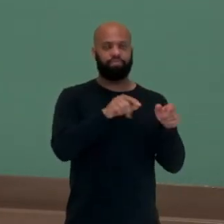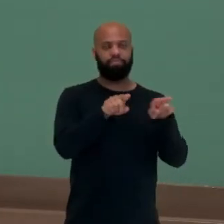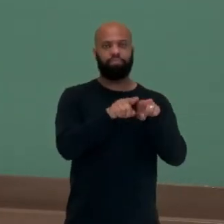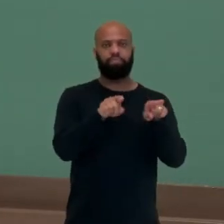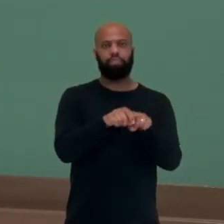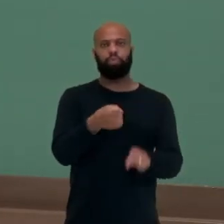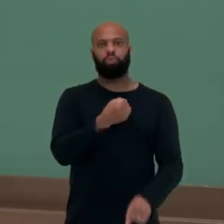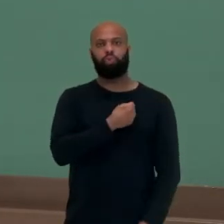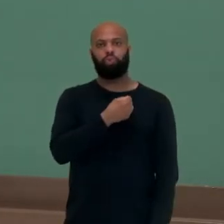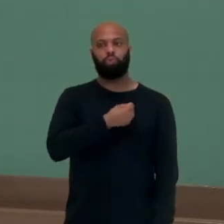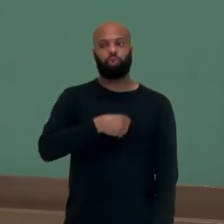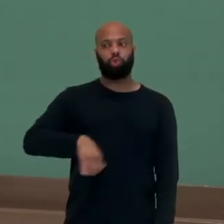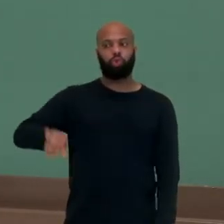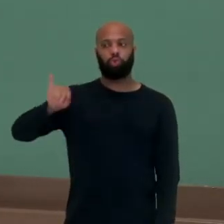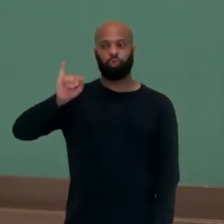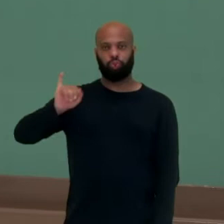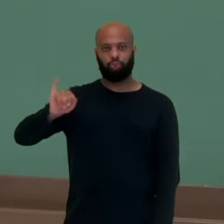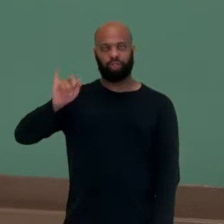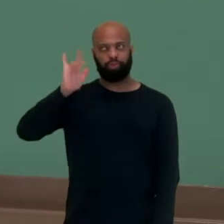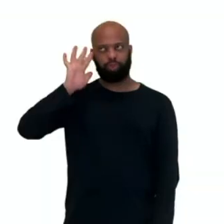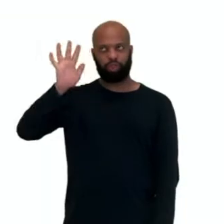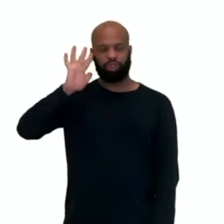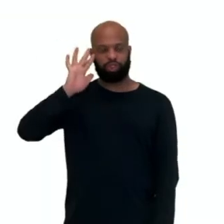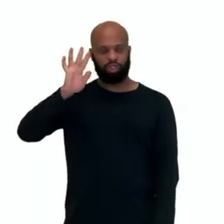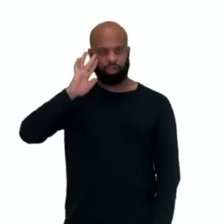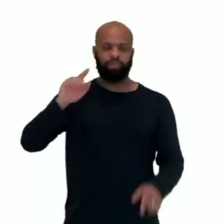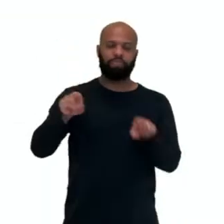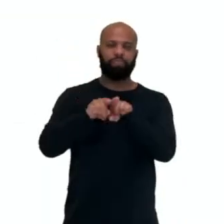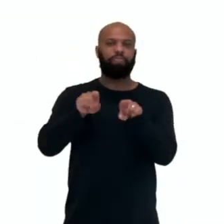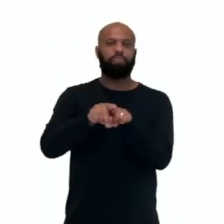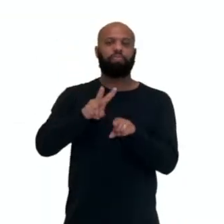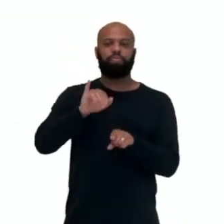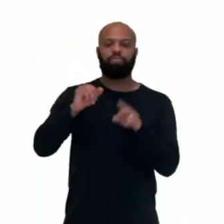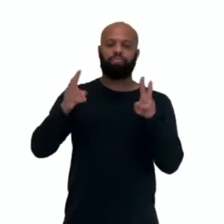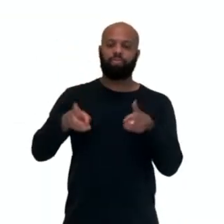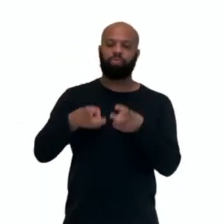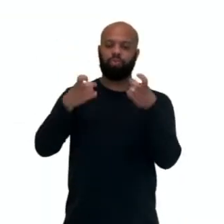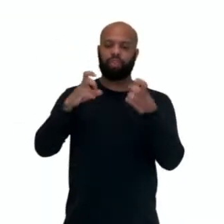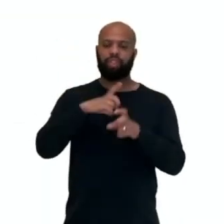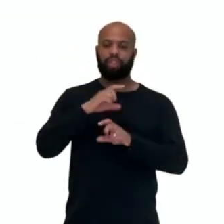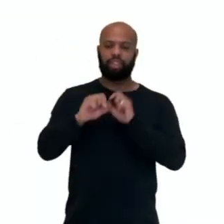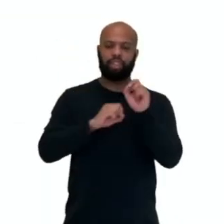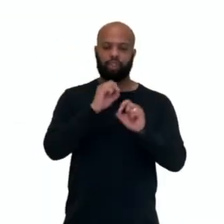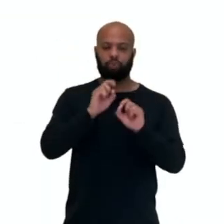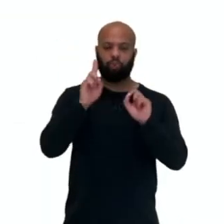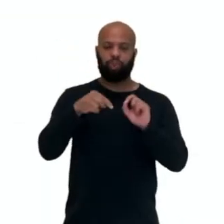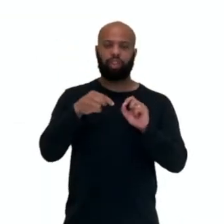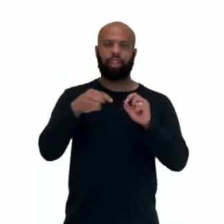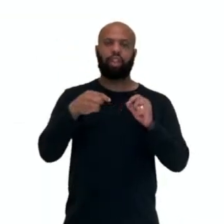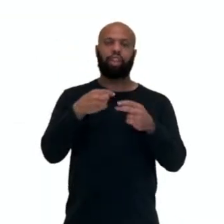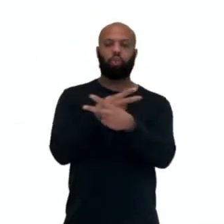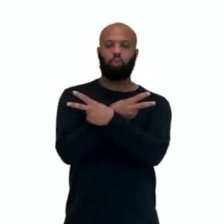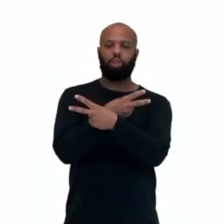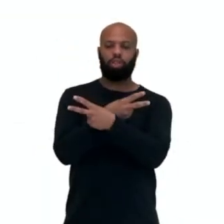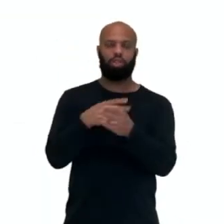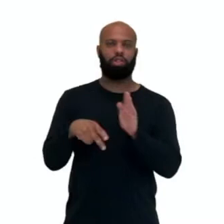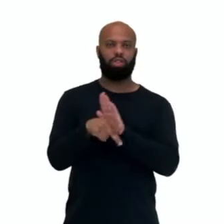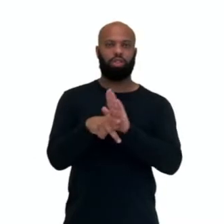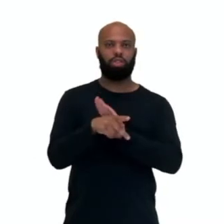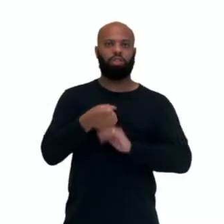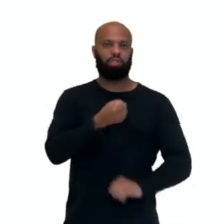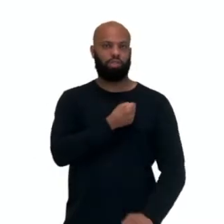imaginários puros, né? A parte complexa pura. Reconhecer a igualdade de números complexos, como é que a gente vai ter, e